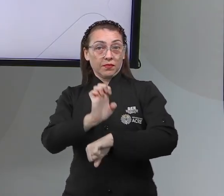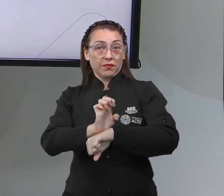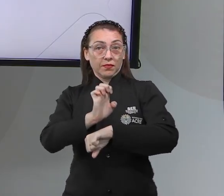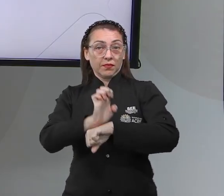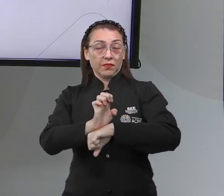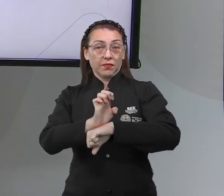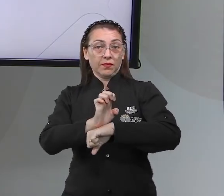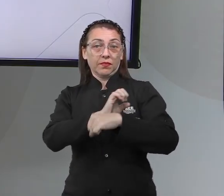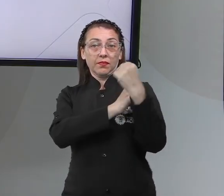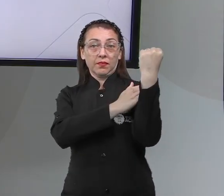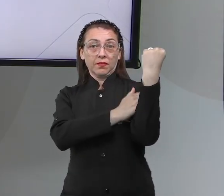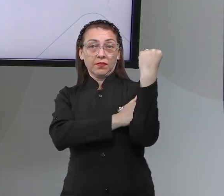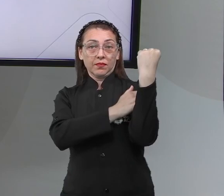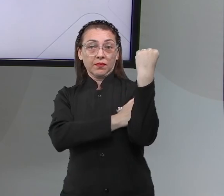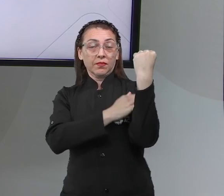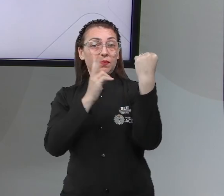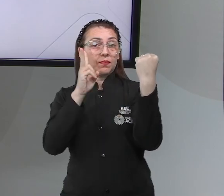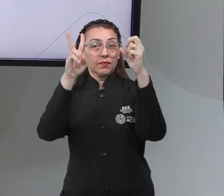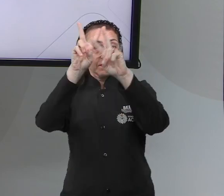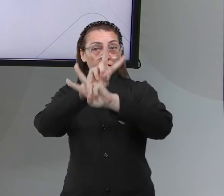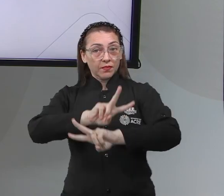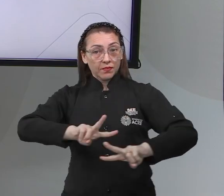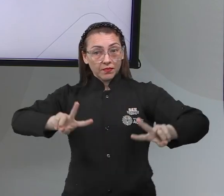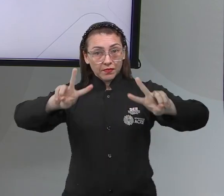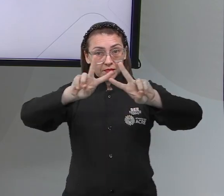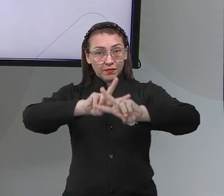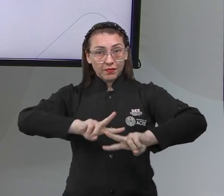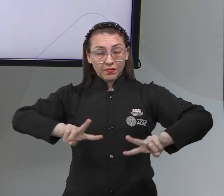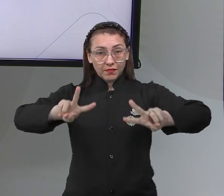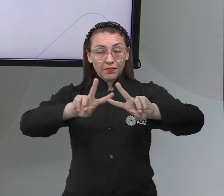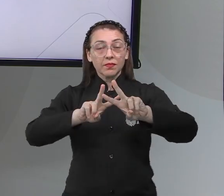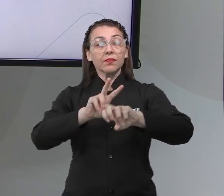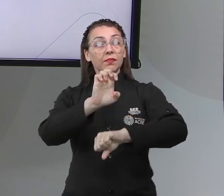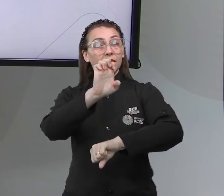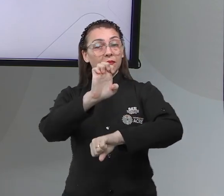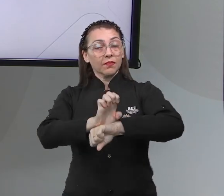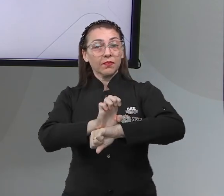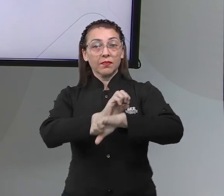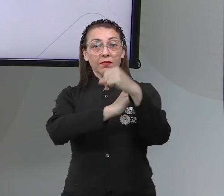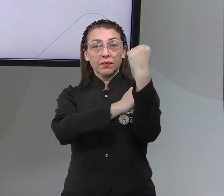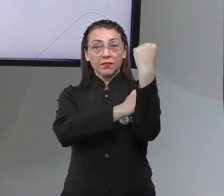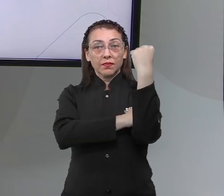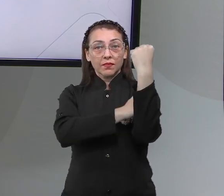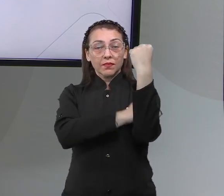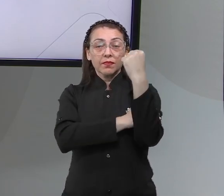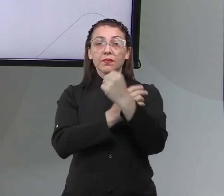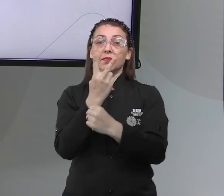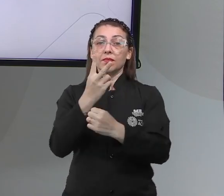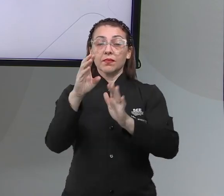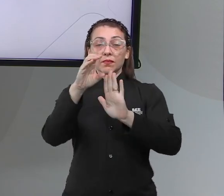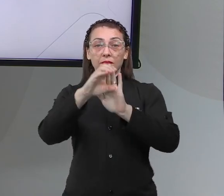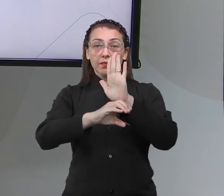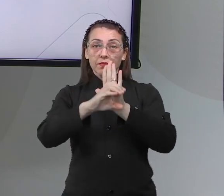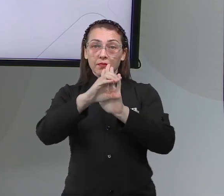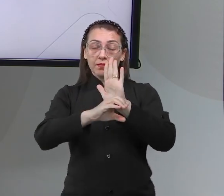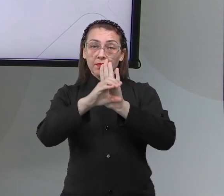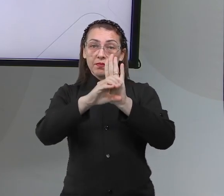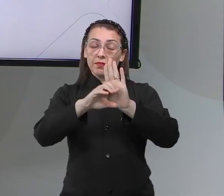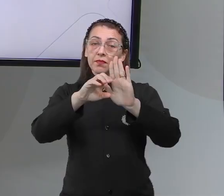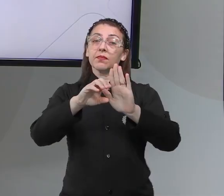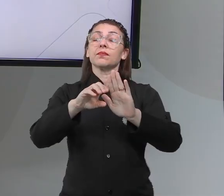conforme vocês podem visualizar. Estado e poder são dois conceitos